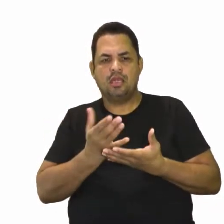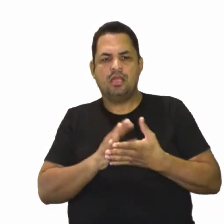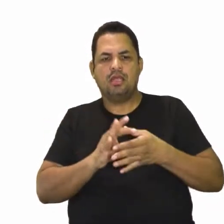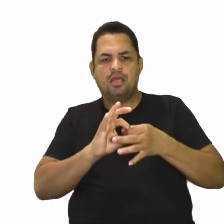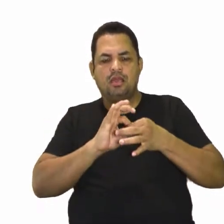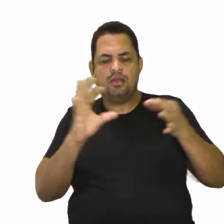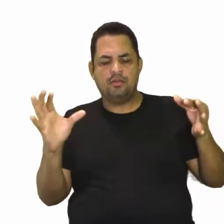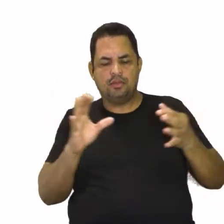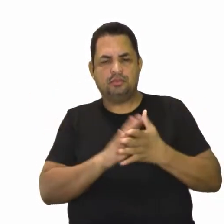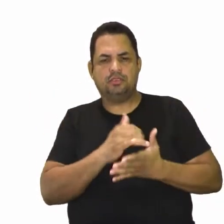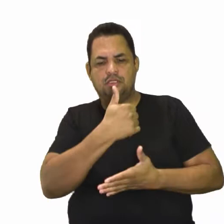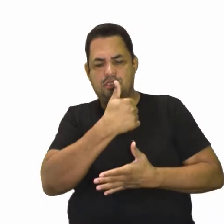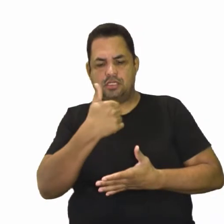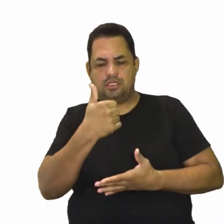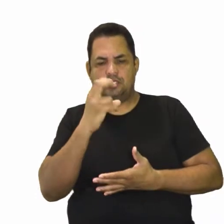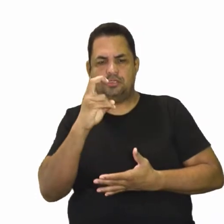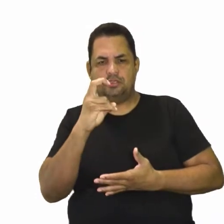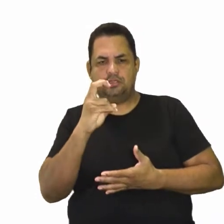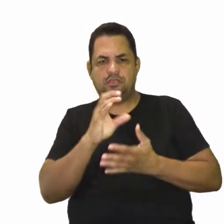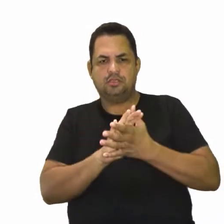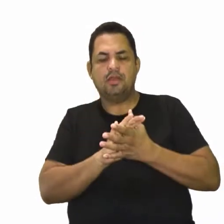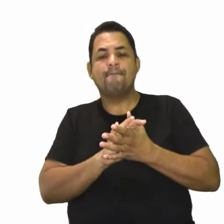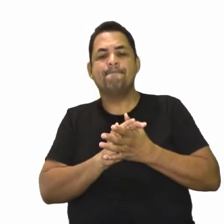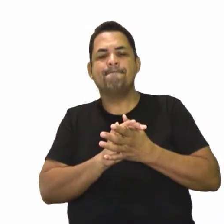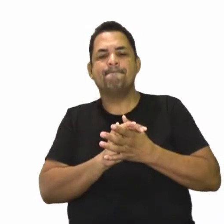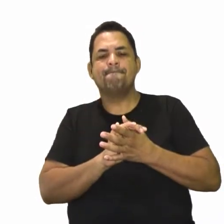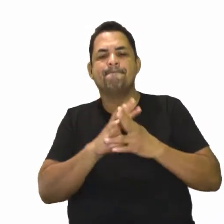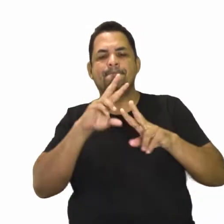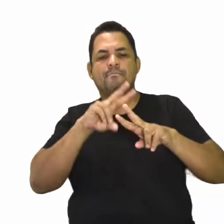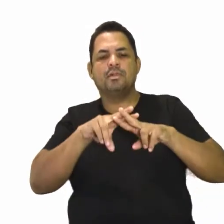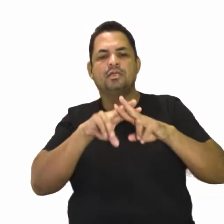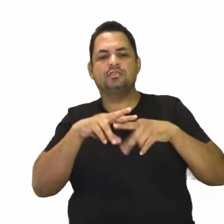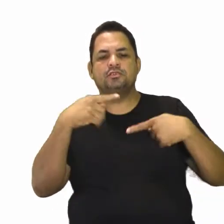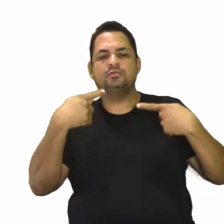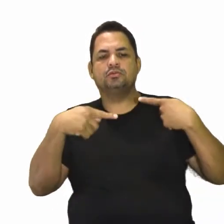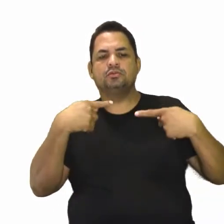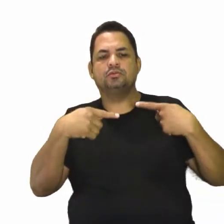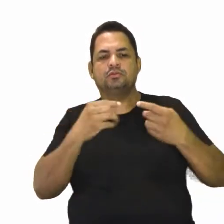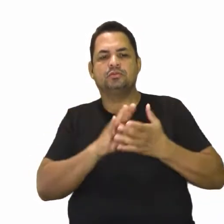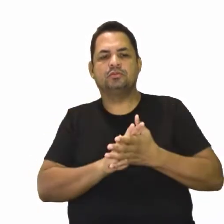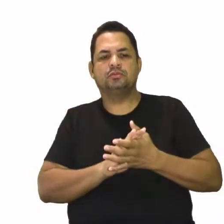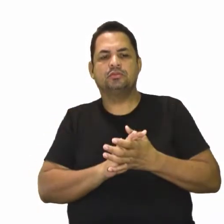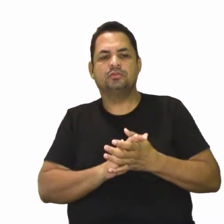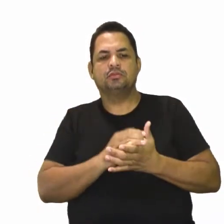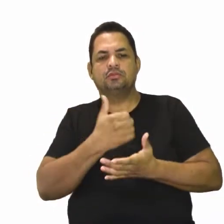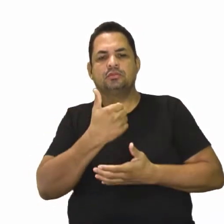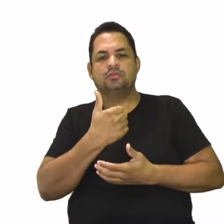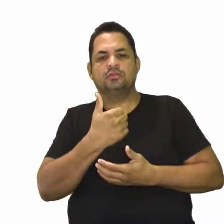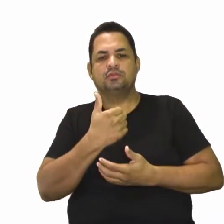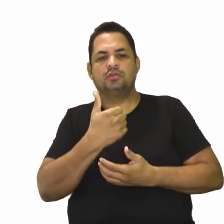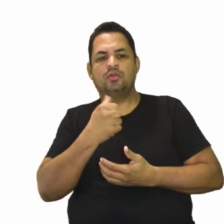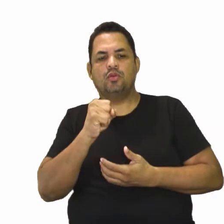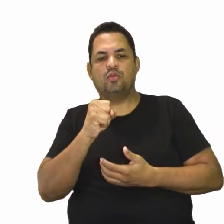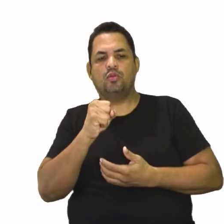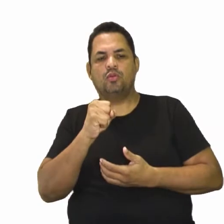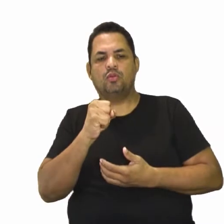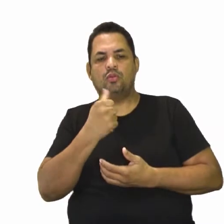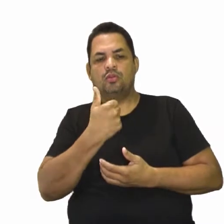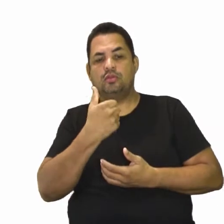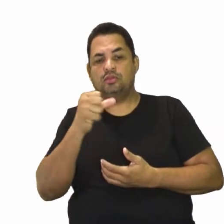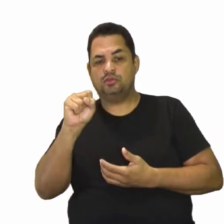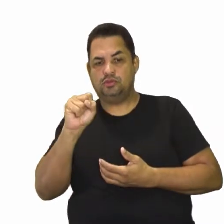15 presos políticos. 18 de setembro, o governo decreta Lei de